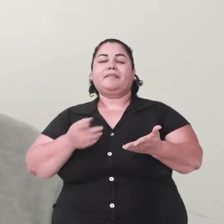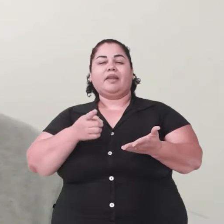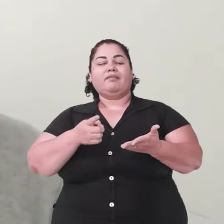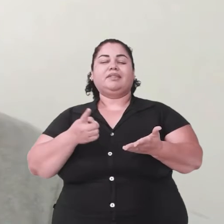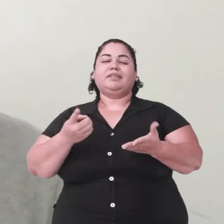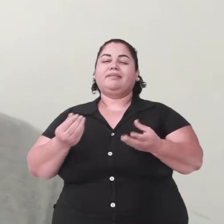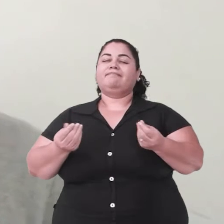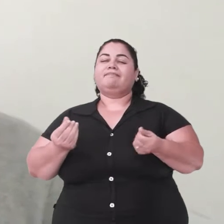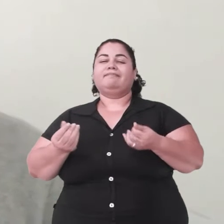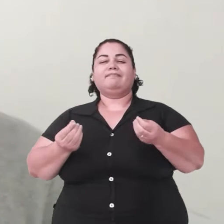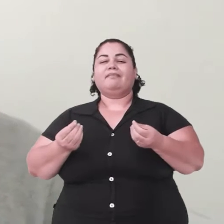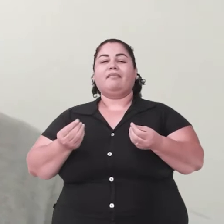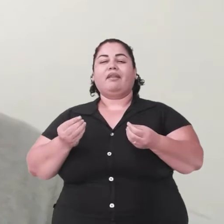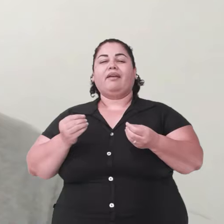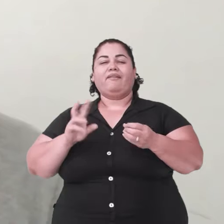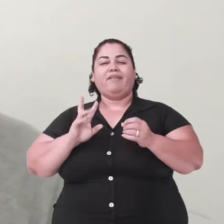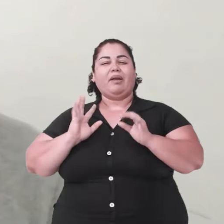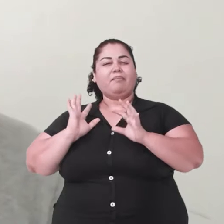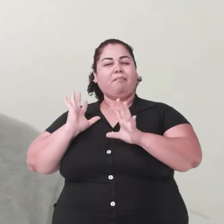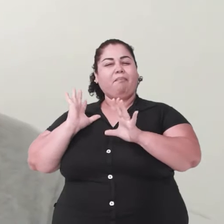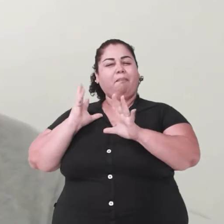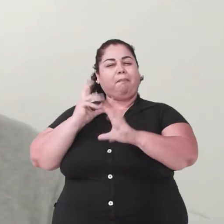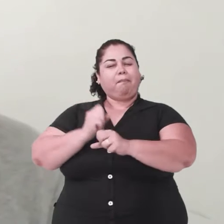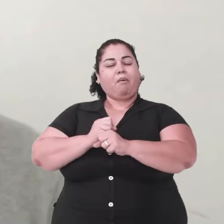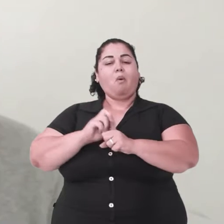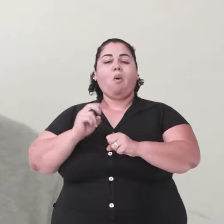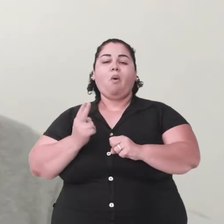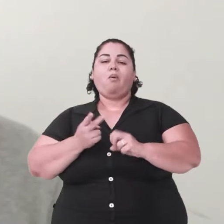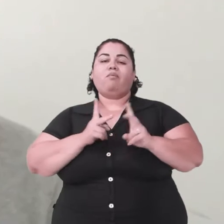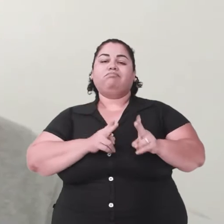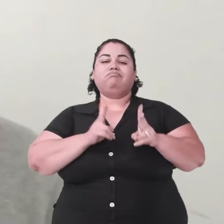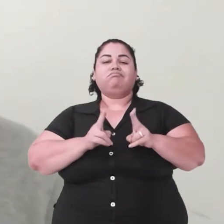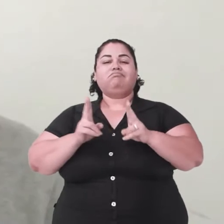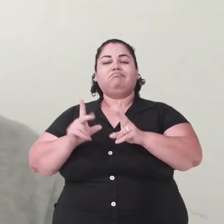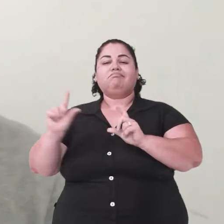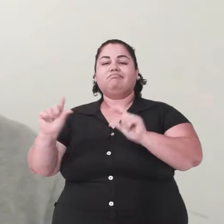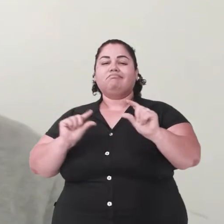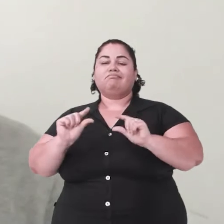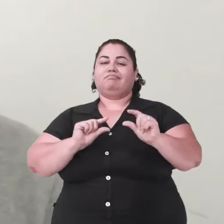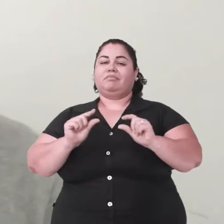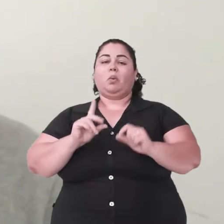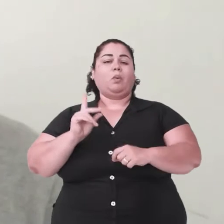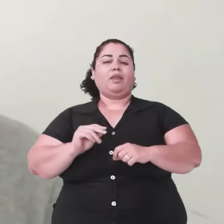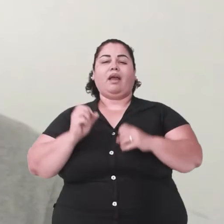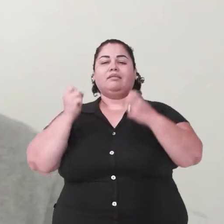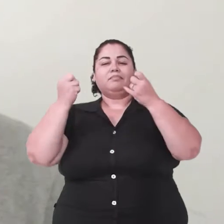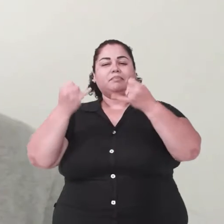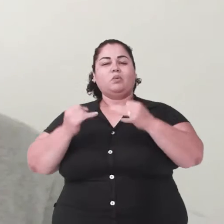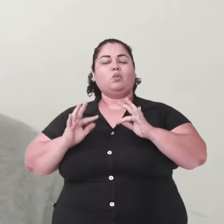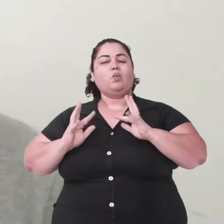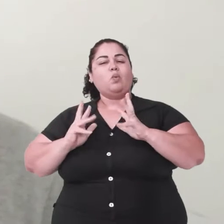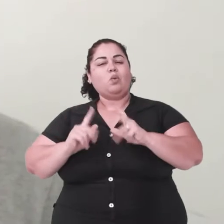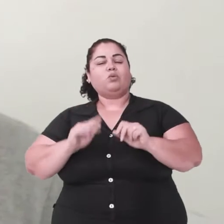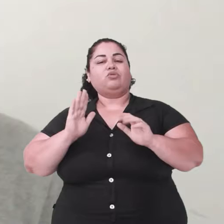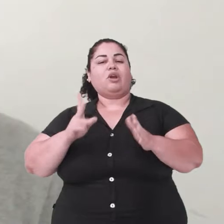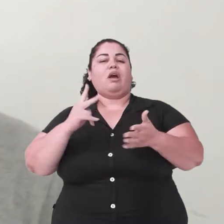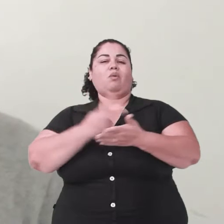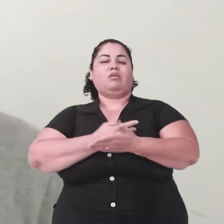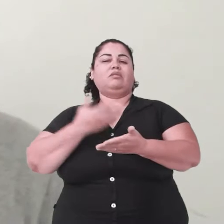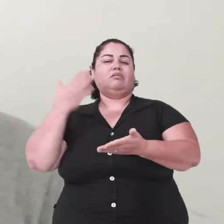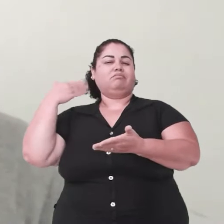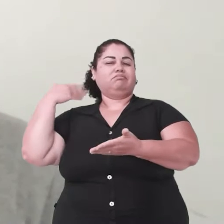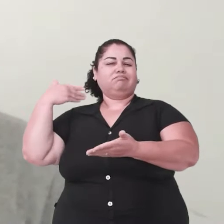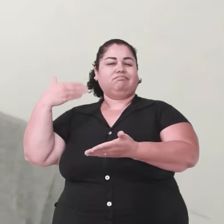certamente você vai fazer isso, né? Porque não dá para você contar tudo o que aconteceu na sua